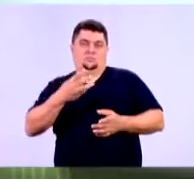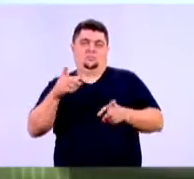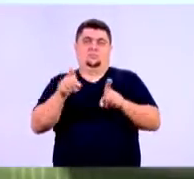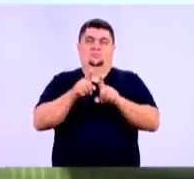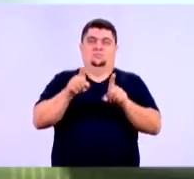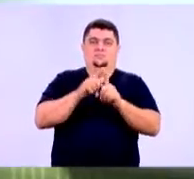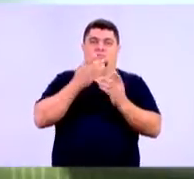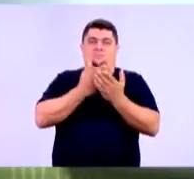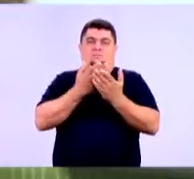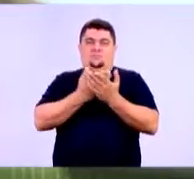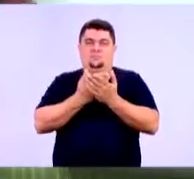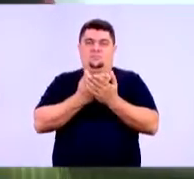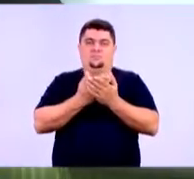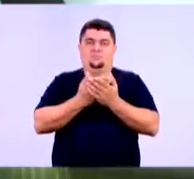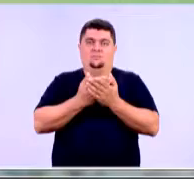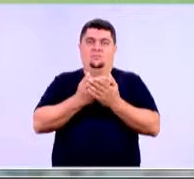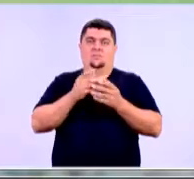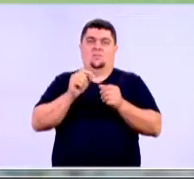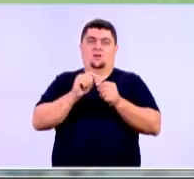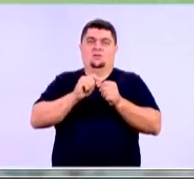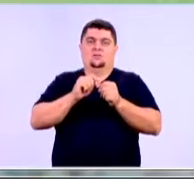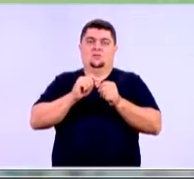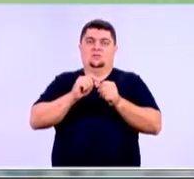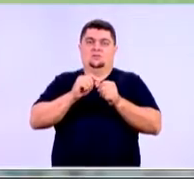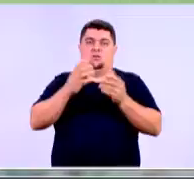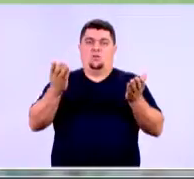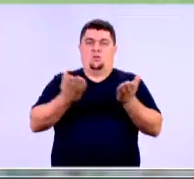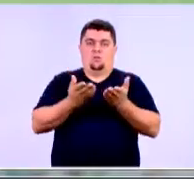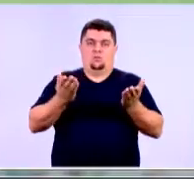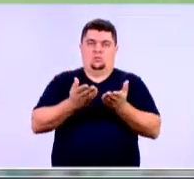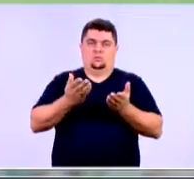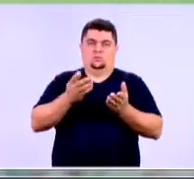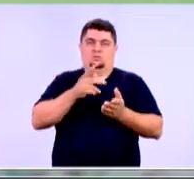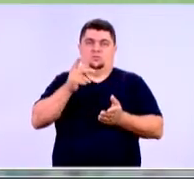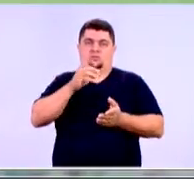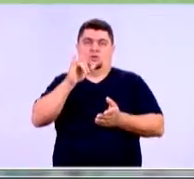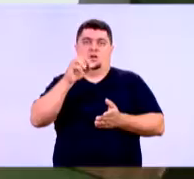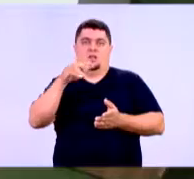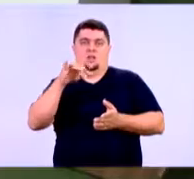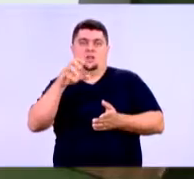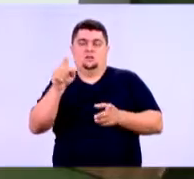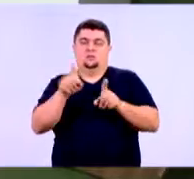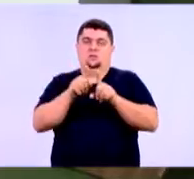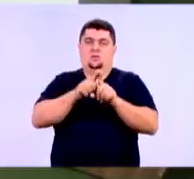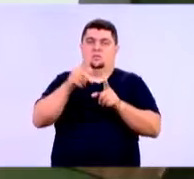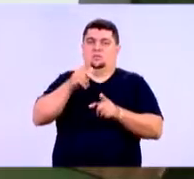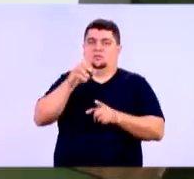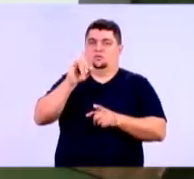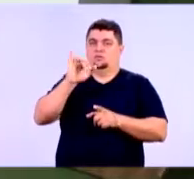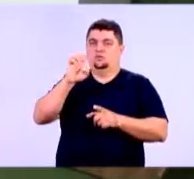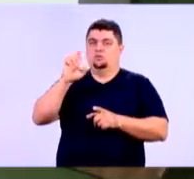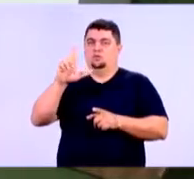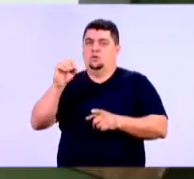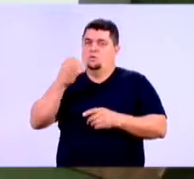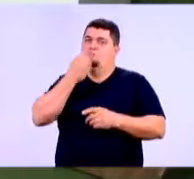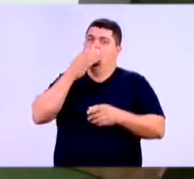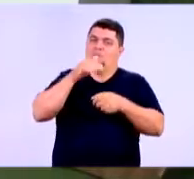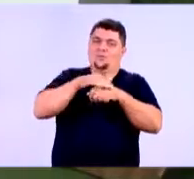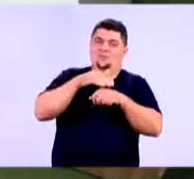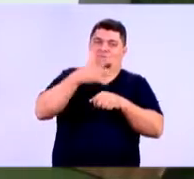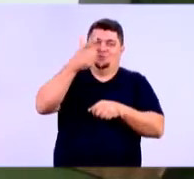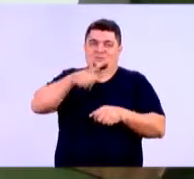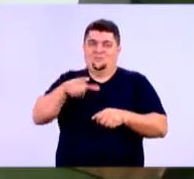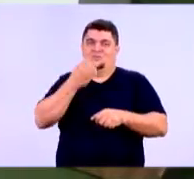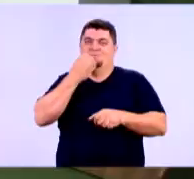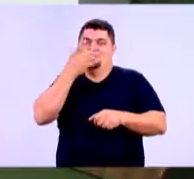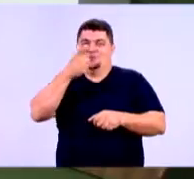disciplina. Vamos revisar aqui? Estamos na teleaula eu, professora Denise, e o professor Diego. Boa noite, pessoal. De novo,